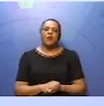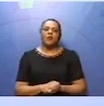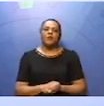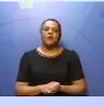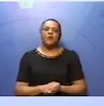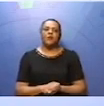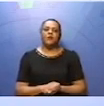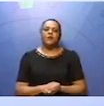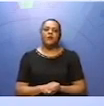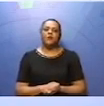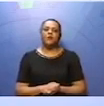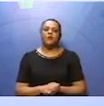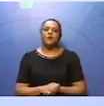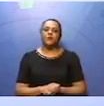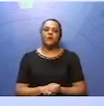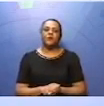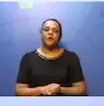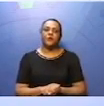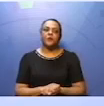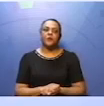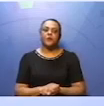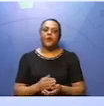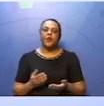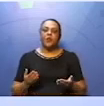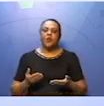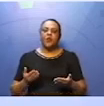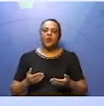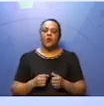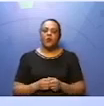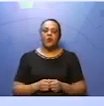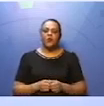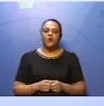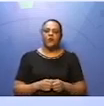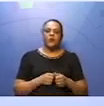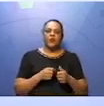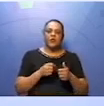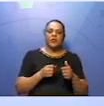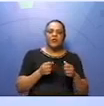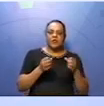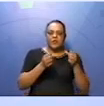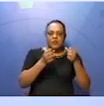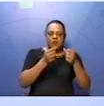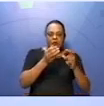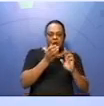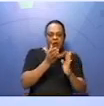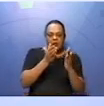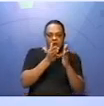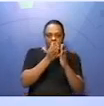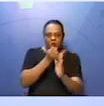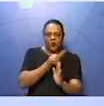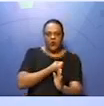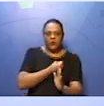Simplificação de números irracionais na representação com radical.